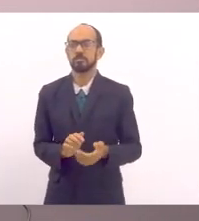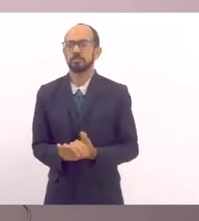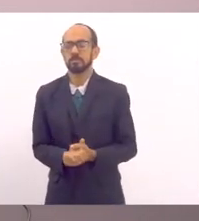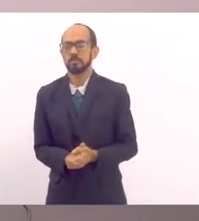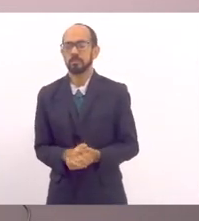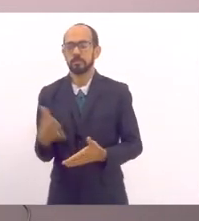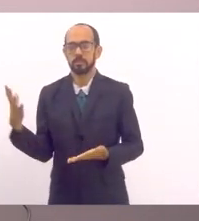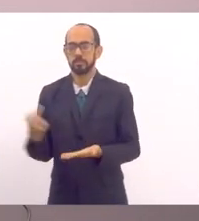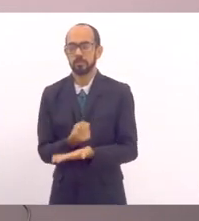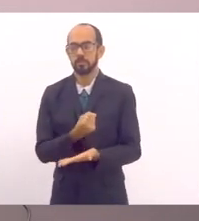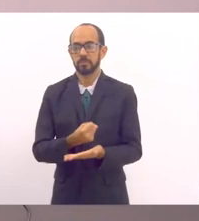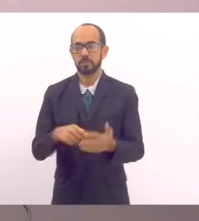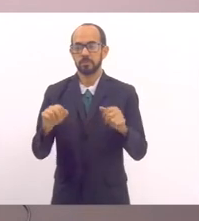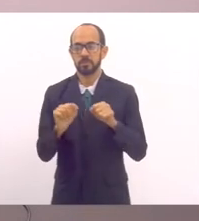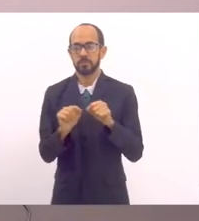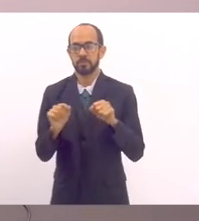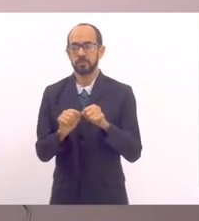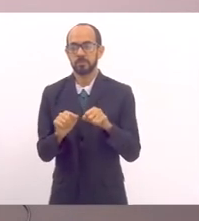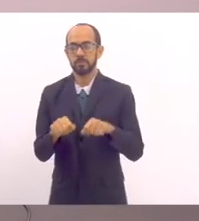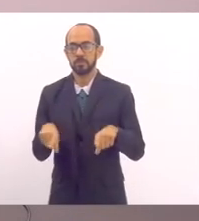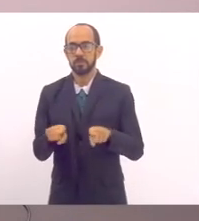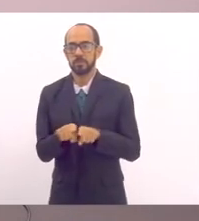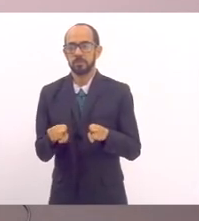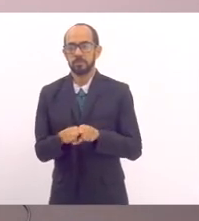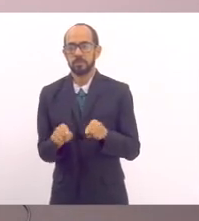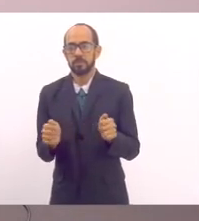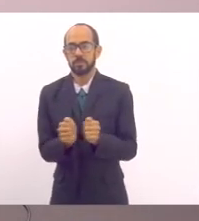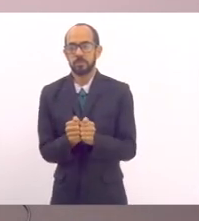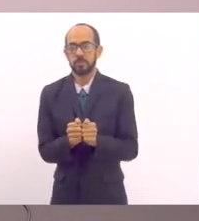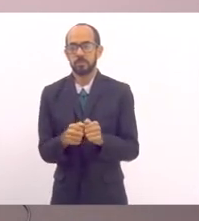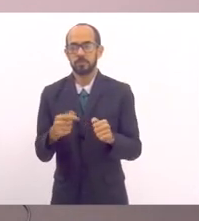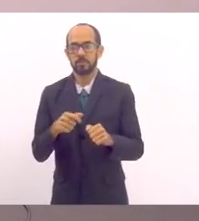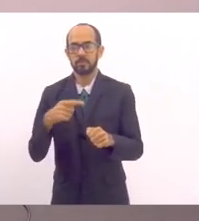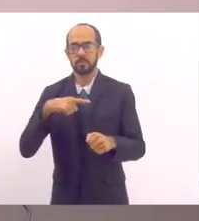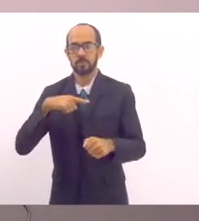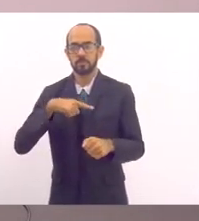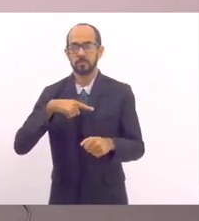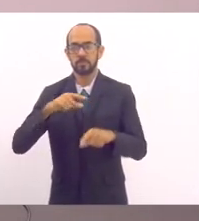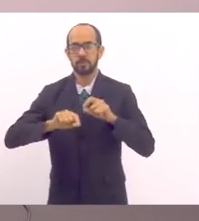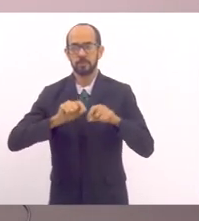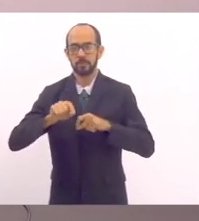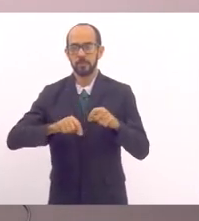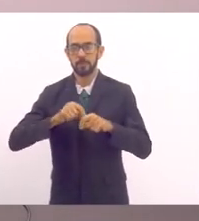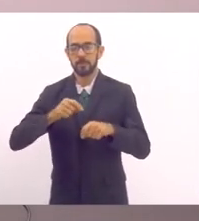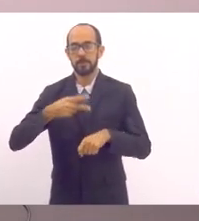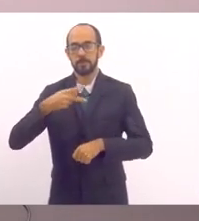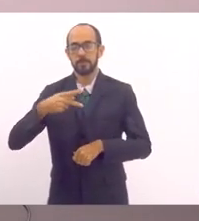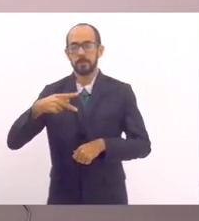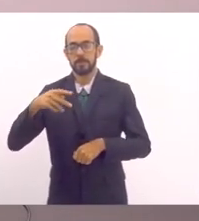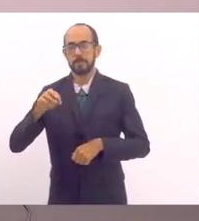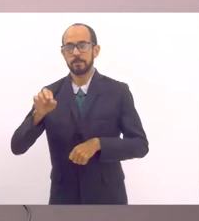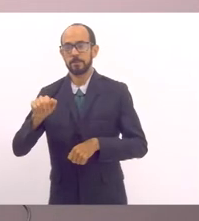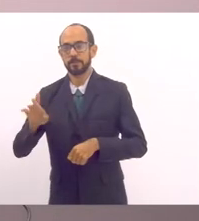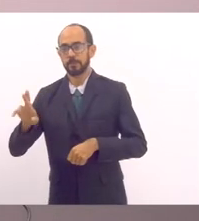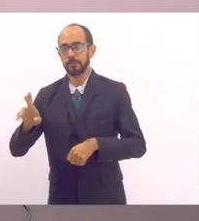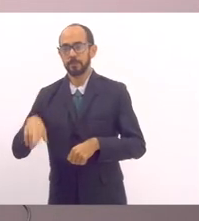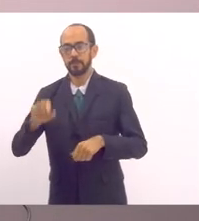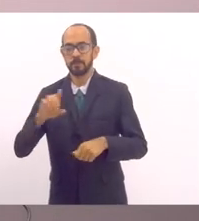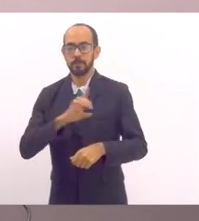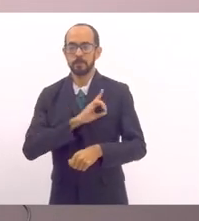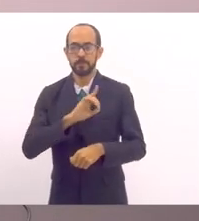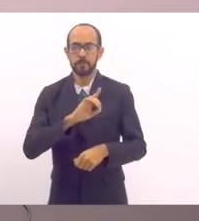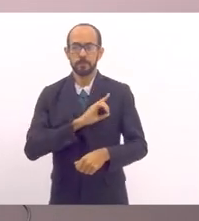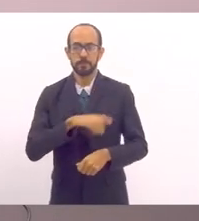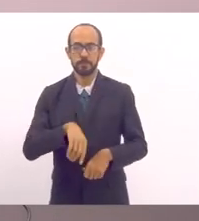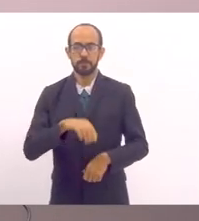foi feita, junto com essa conquista a gente teve, não só isso, mas teve o batalhão do BB Tour, teve a delegacia da